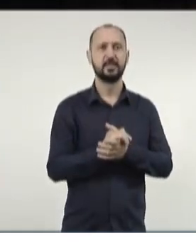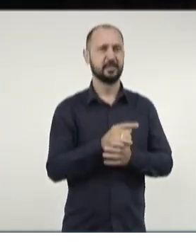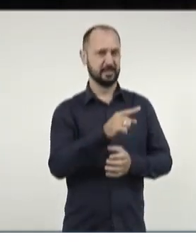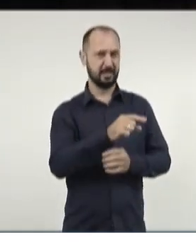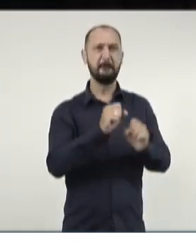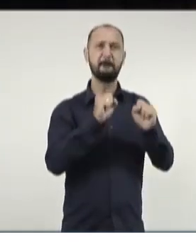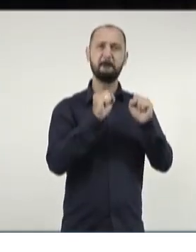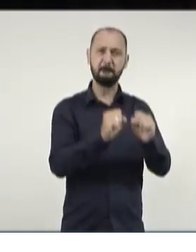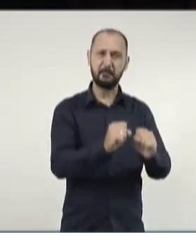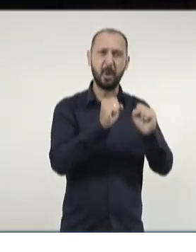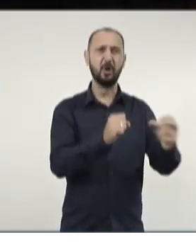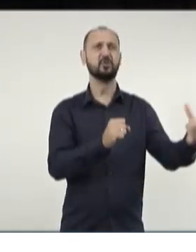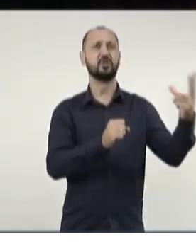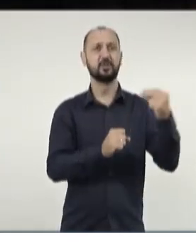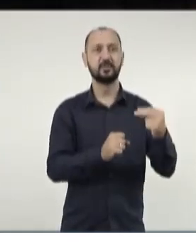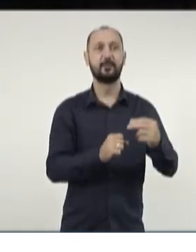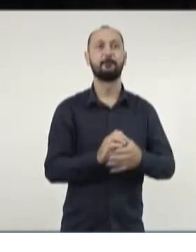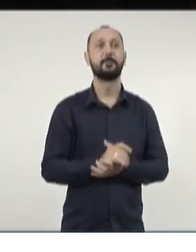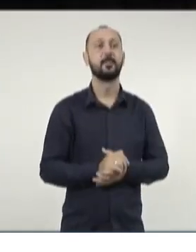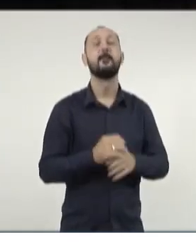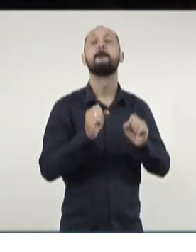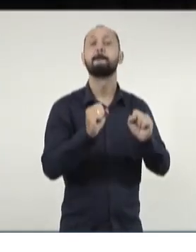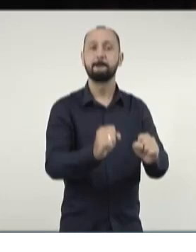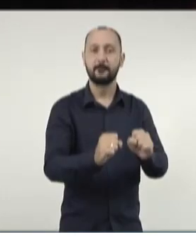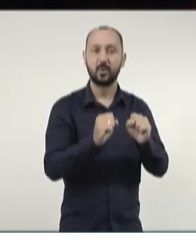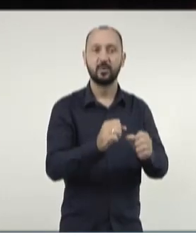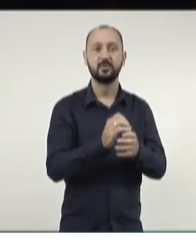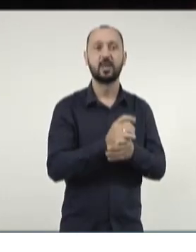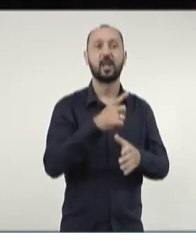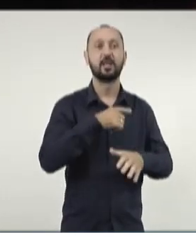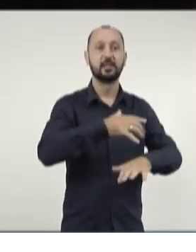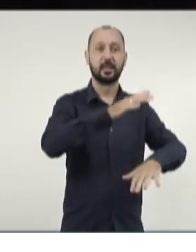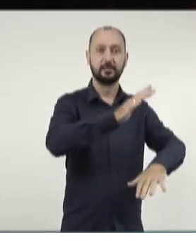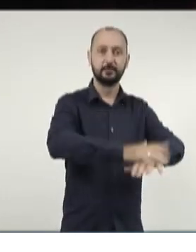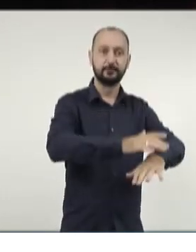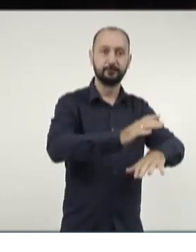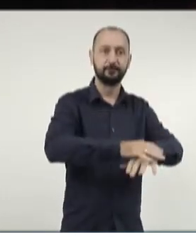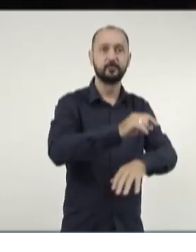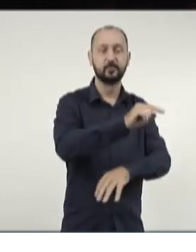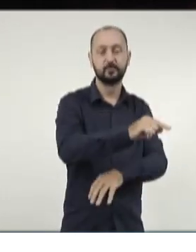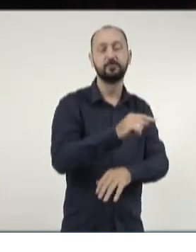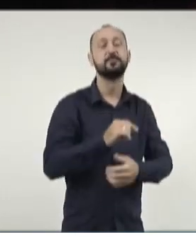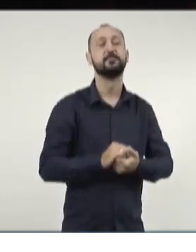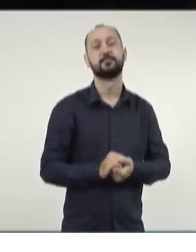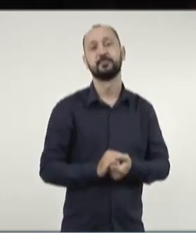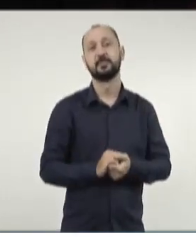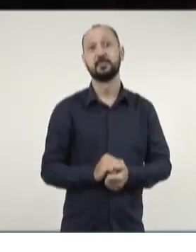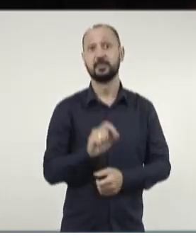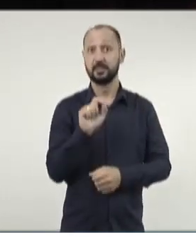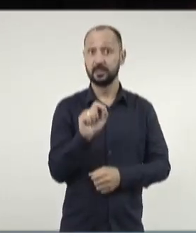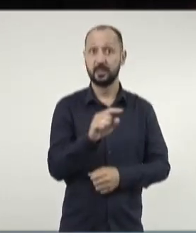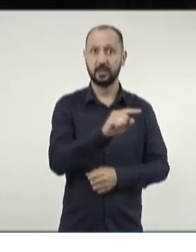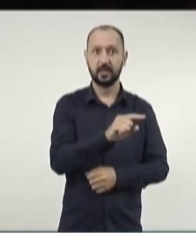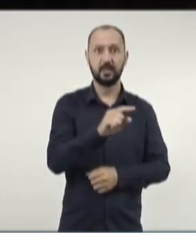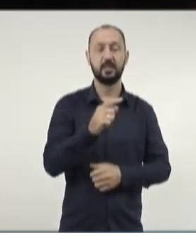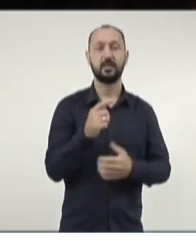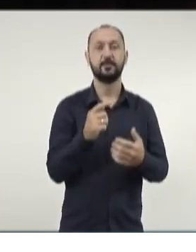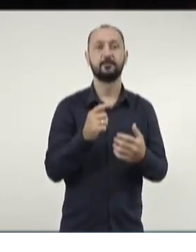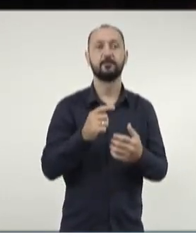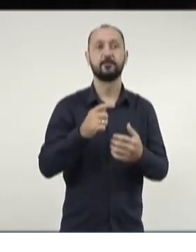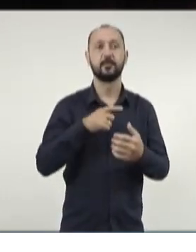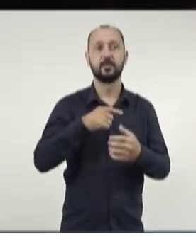pode recusar? Pode. O paciente ele tem autonomia para isso, desde que ele